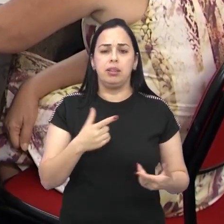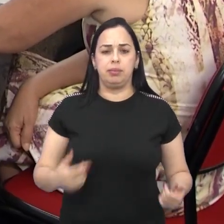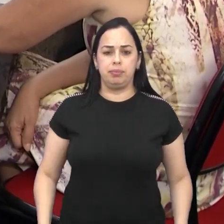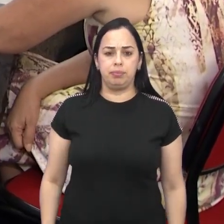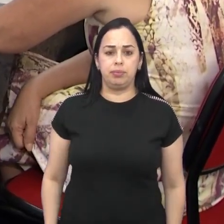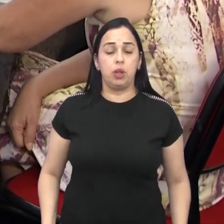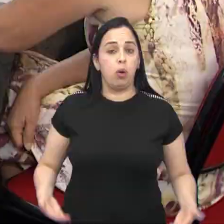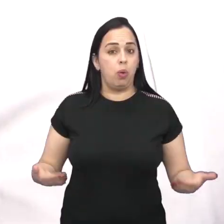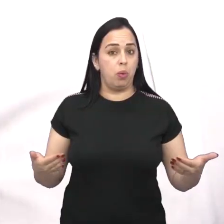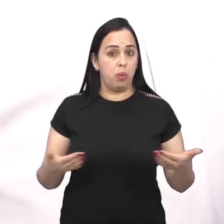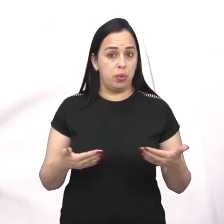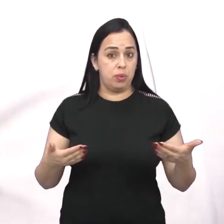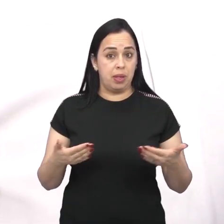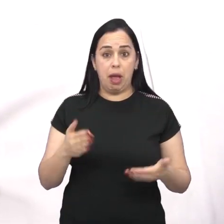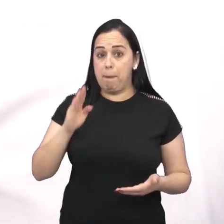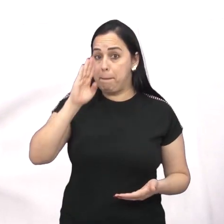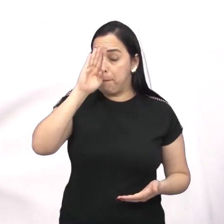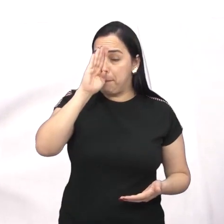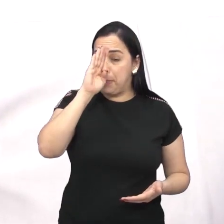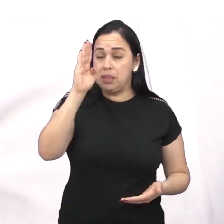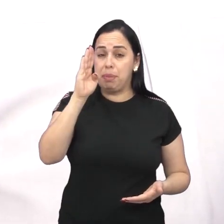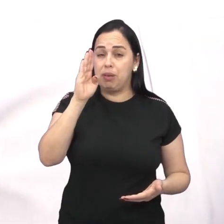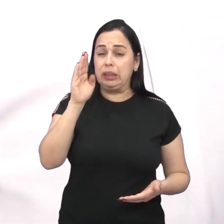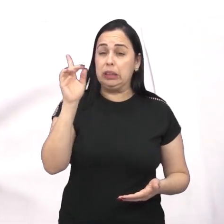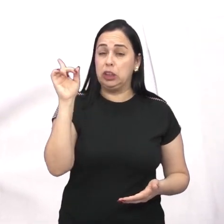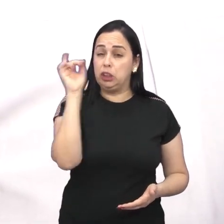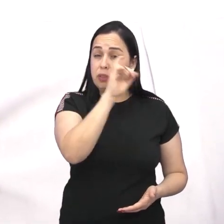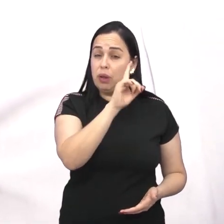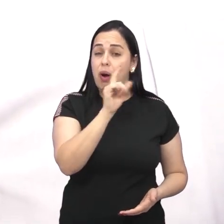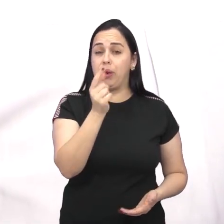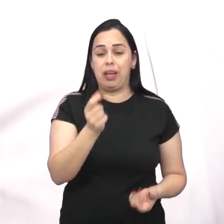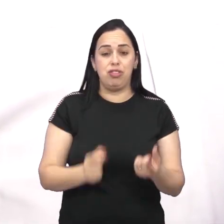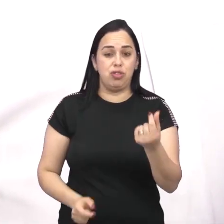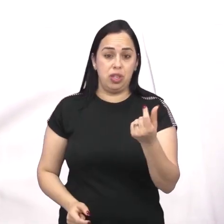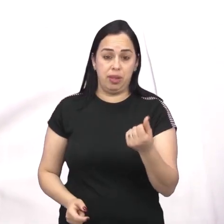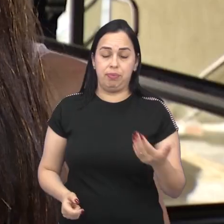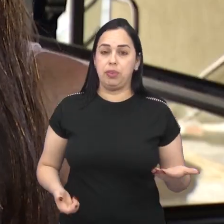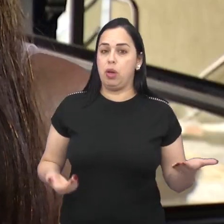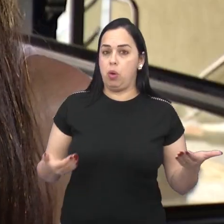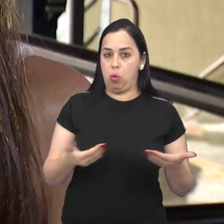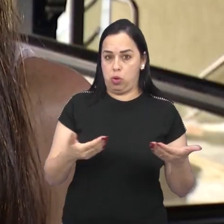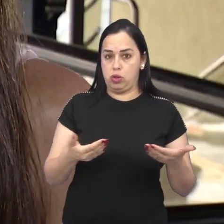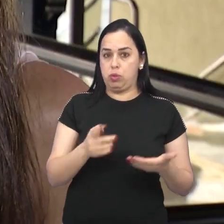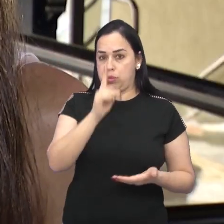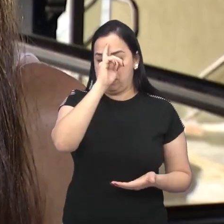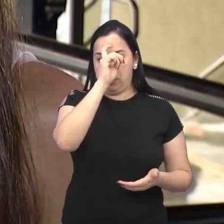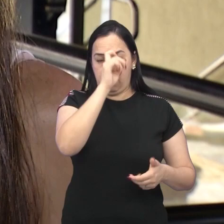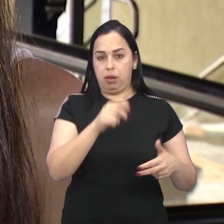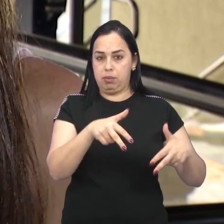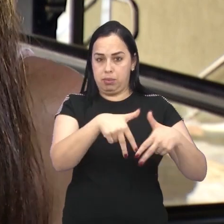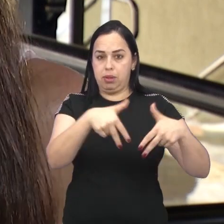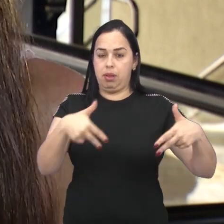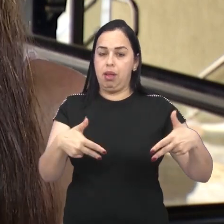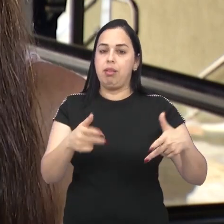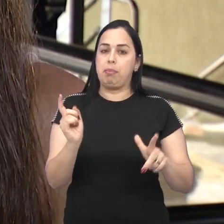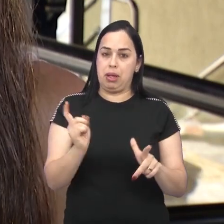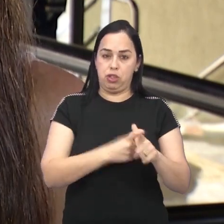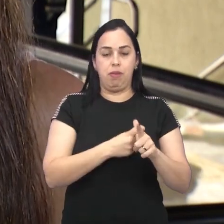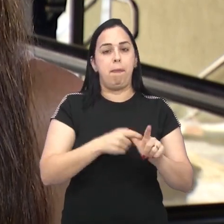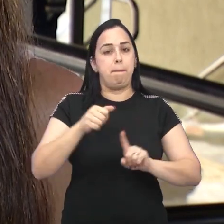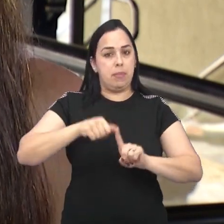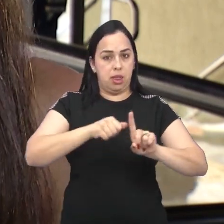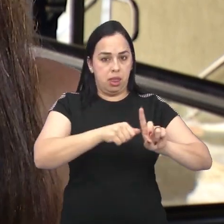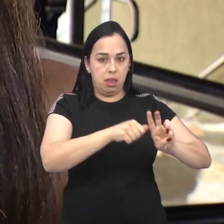instituições atualmente. Hoje, a principal dificuldade é a financeira. Então, hoje o hospital ele tem um